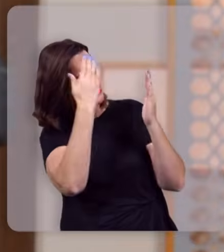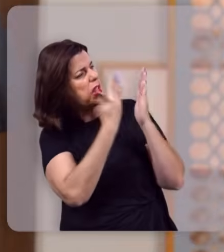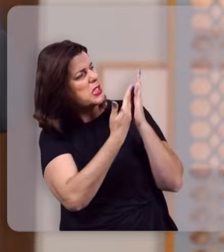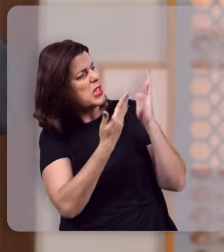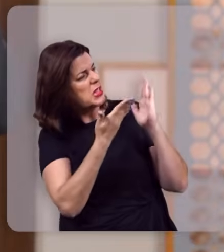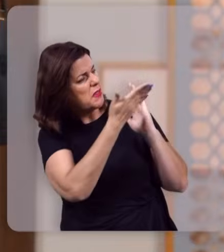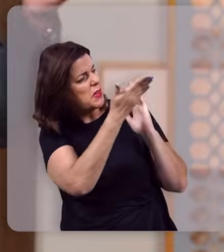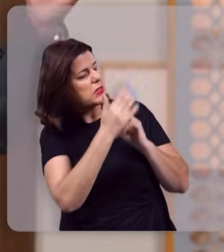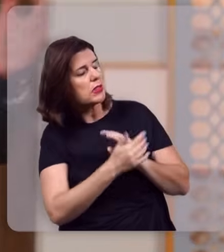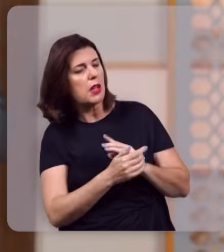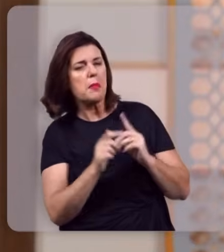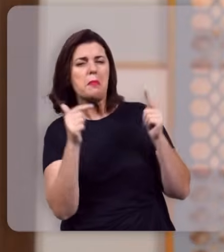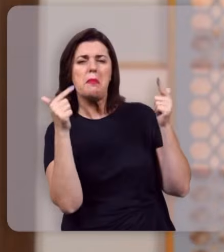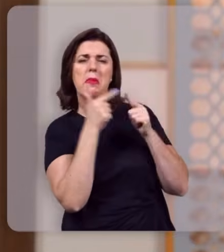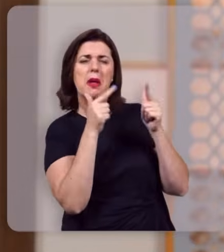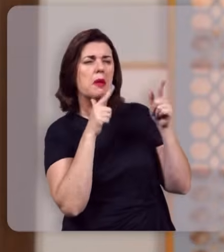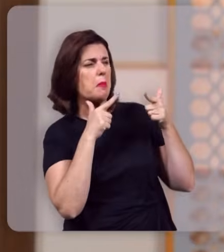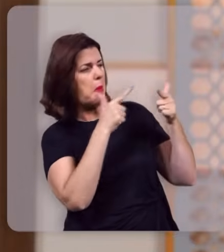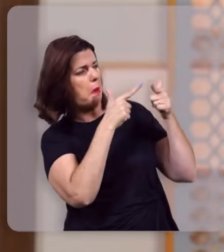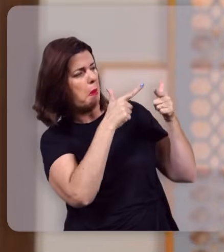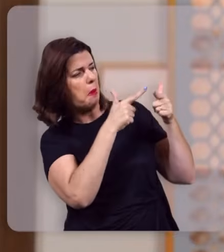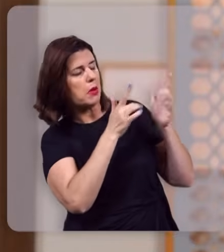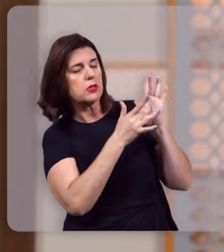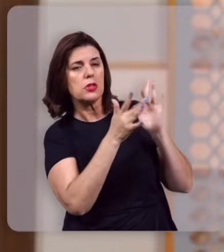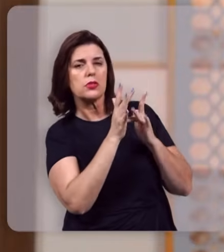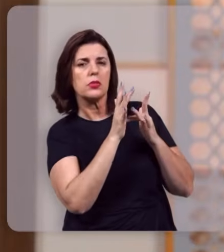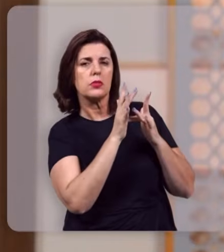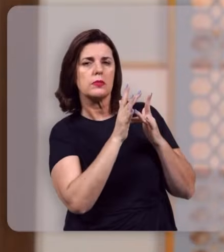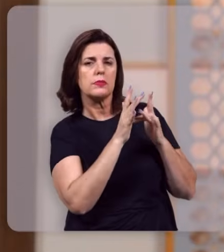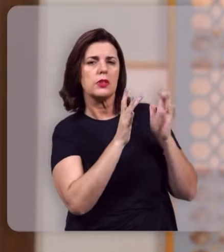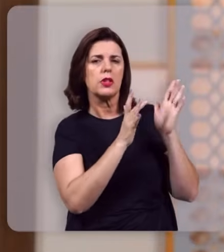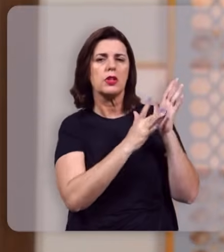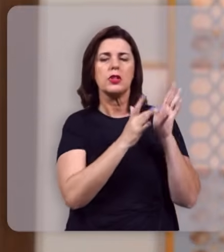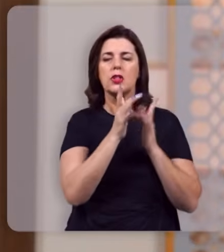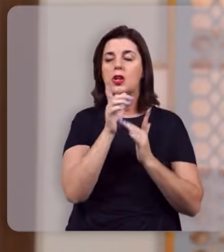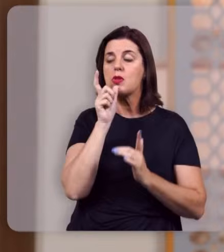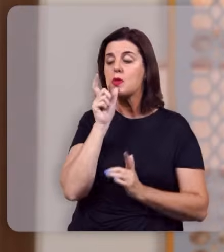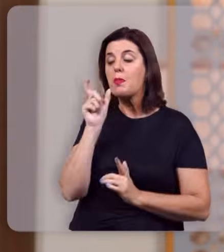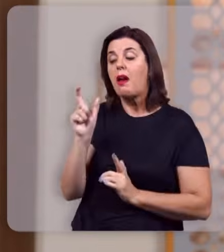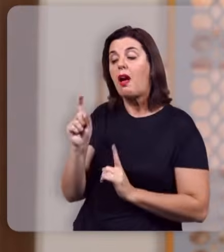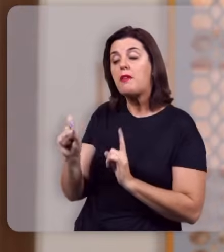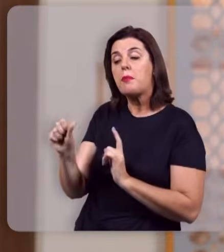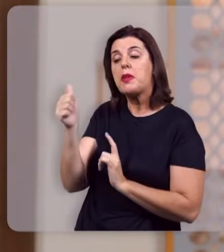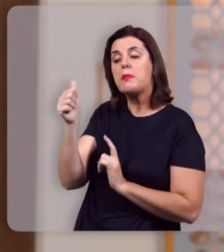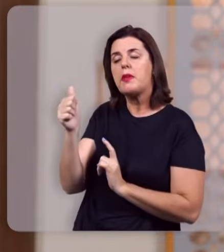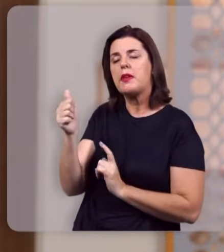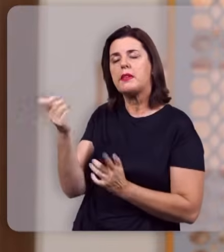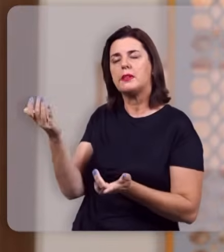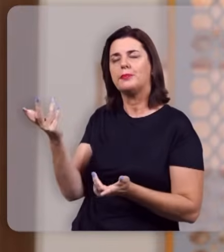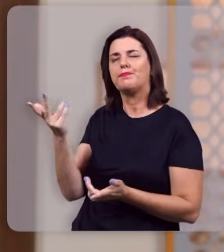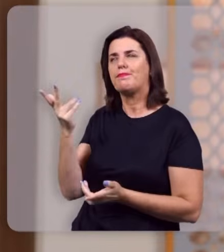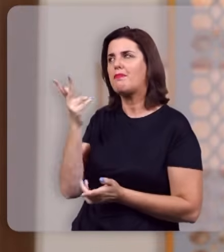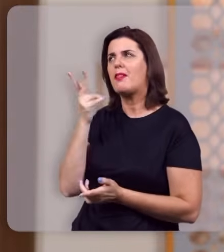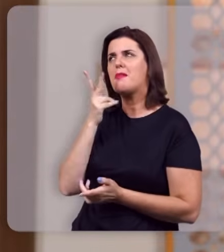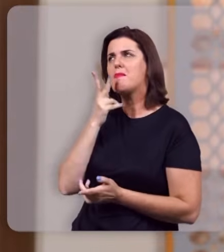Jesus, escarnecendo de Jesus. E Jesus profere a primeira palavra: Pai,